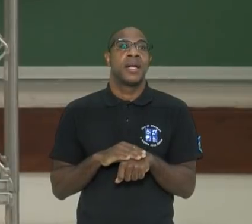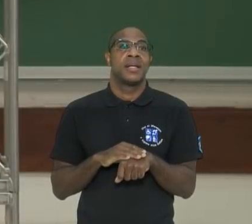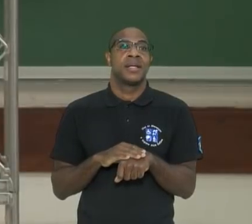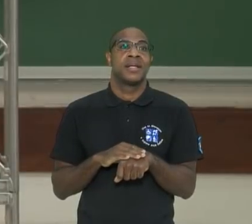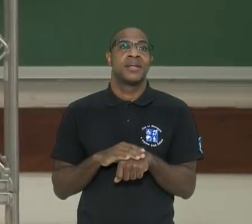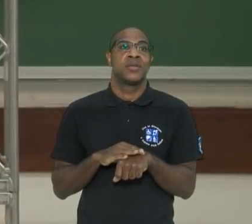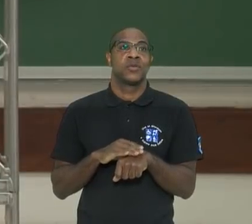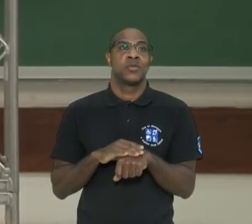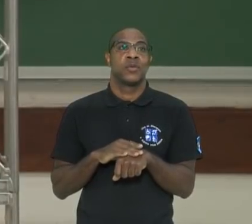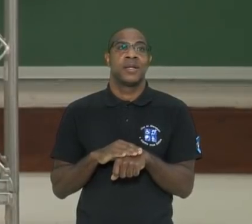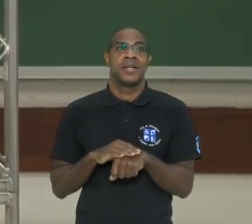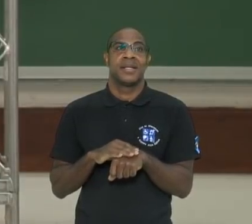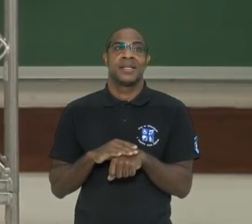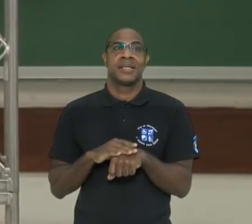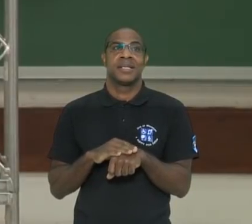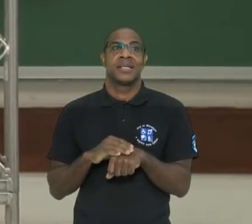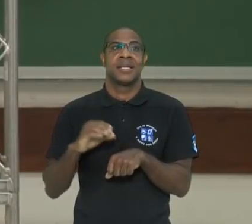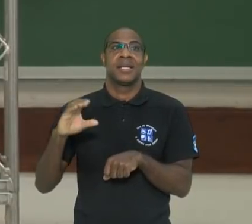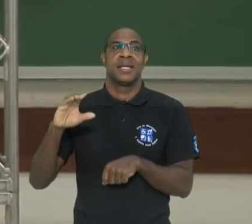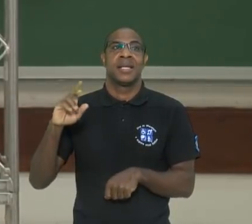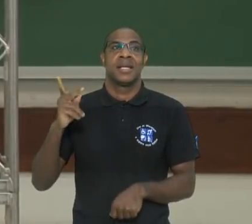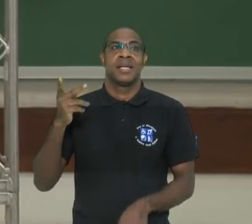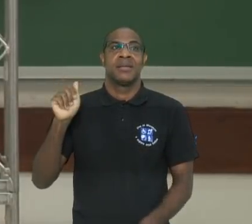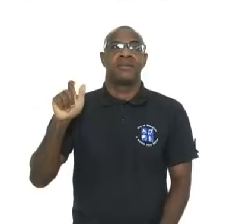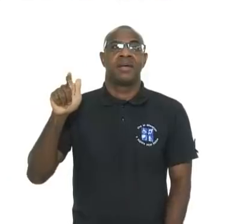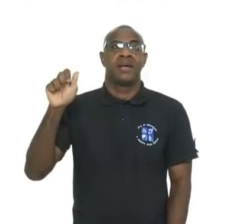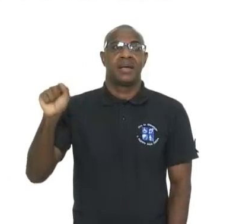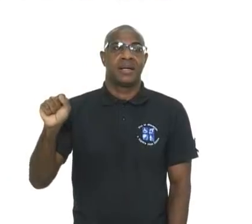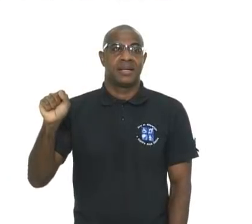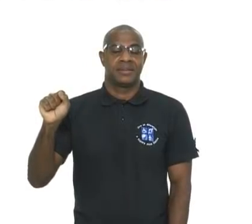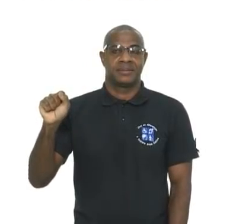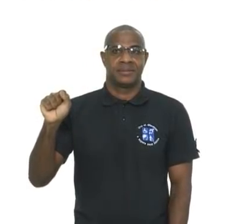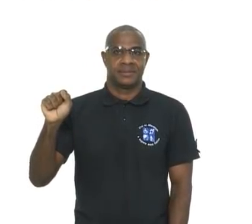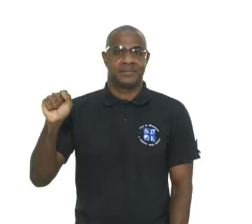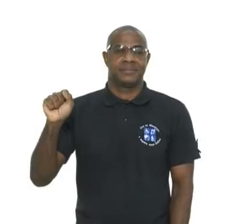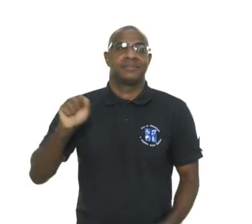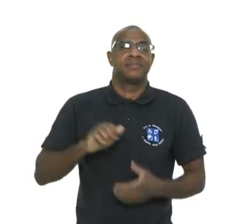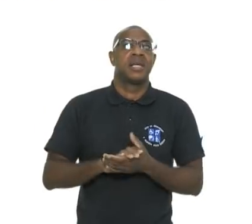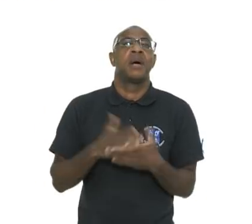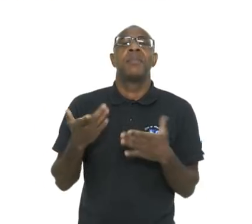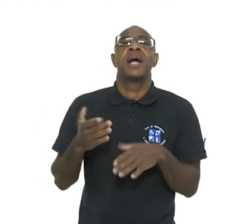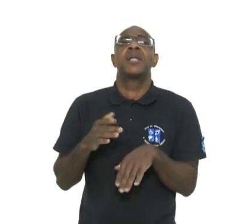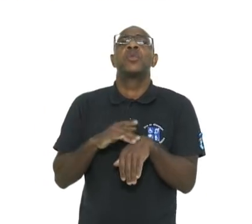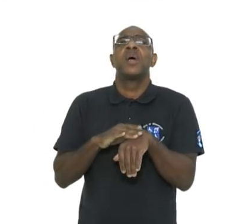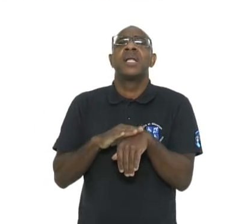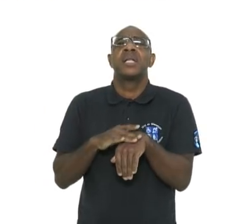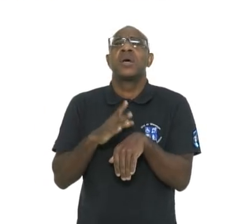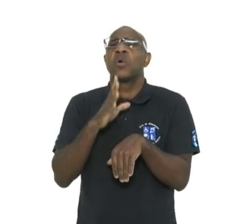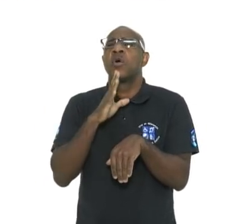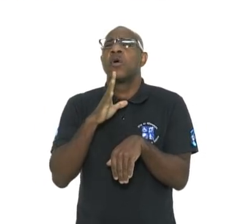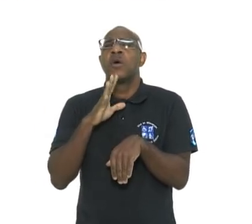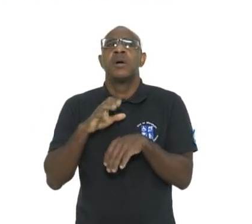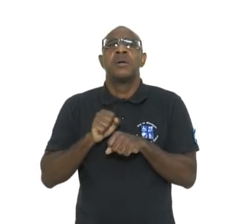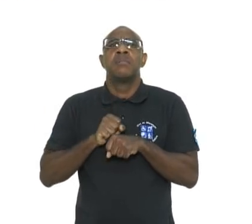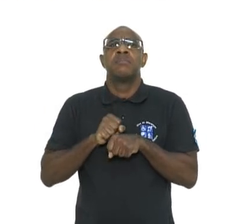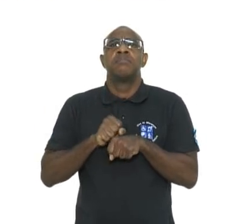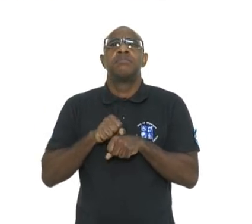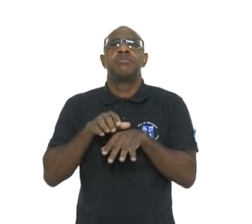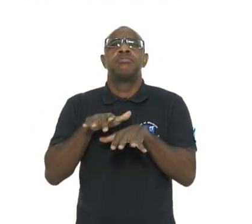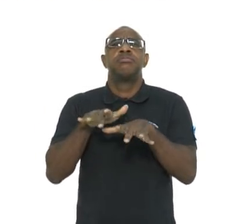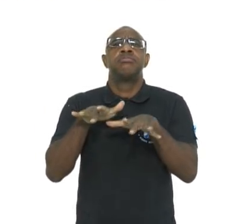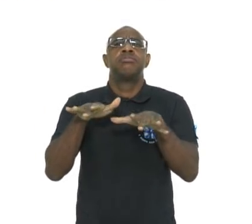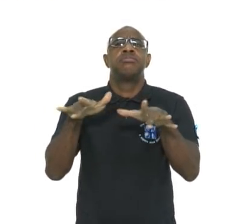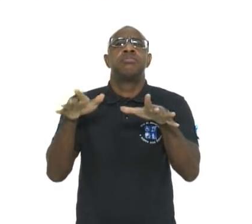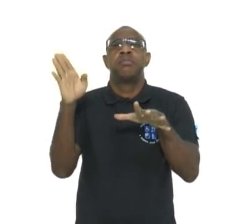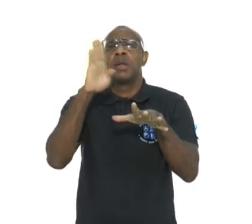de Chagas, causada pelo Trypanosoma cruzi, uma doença muito conhecida, que se espalha também